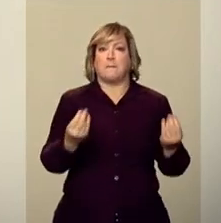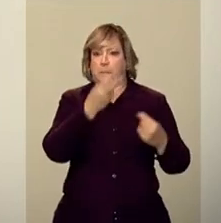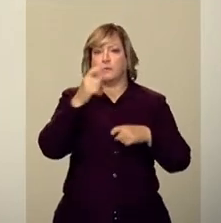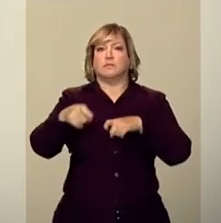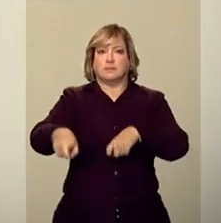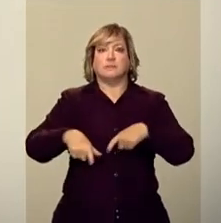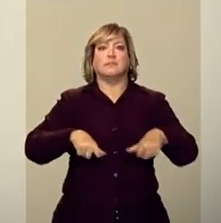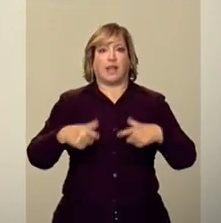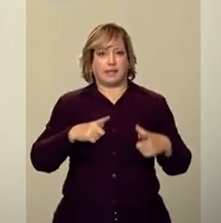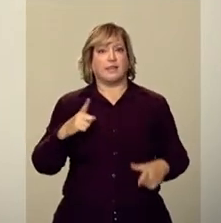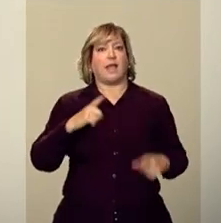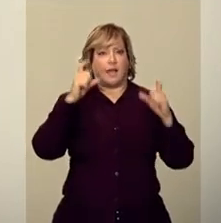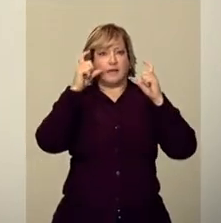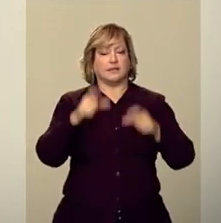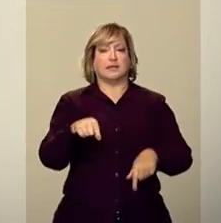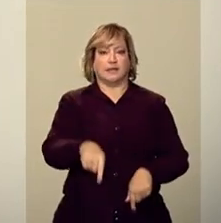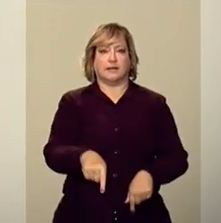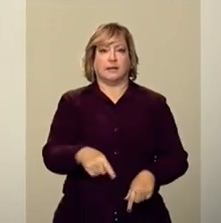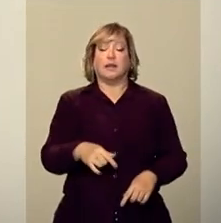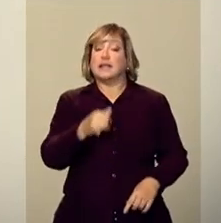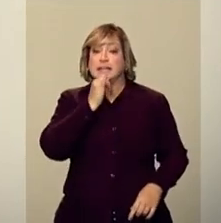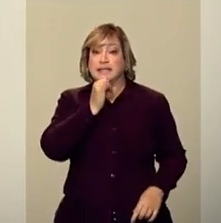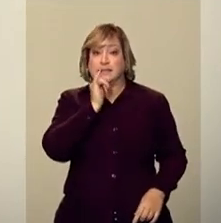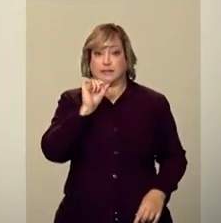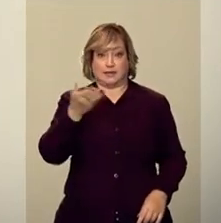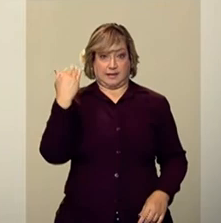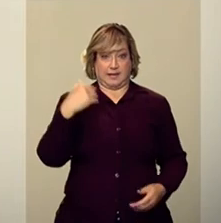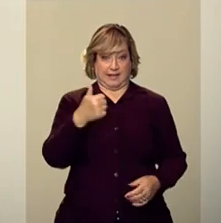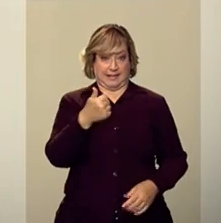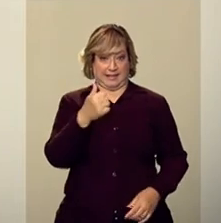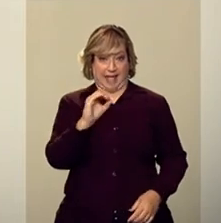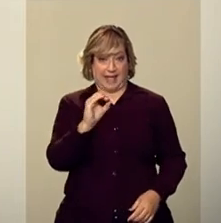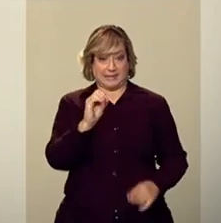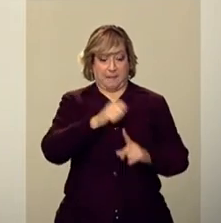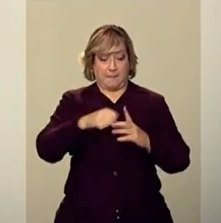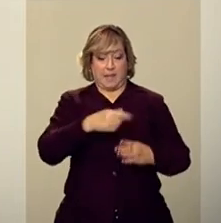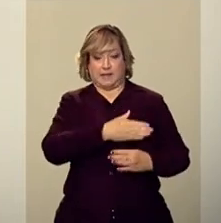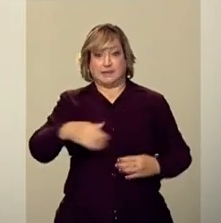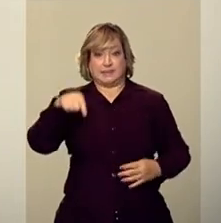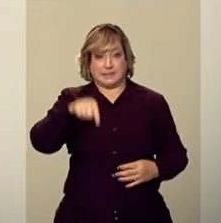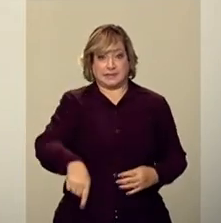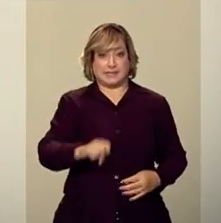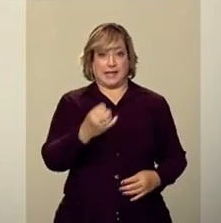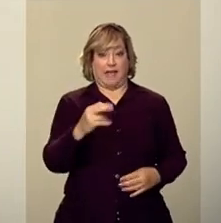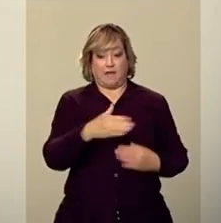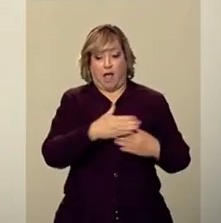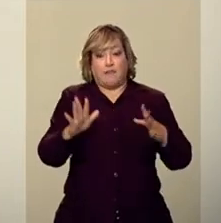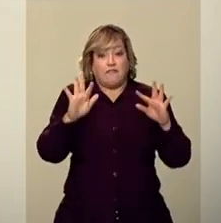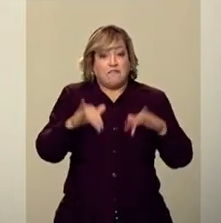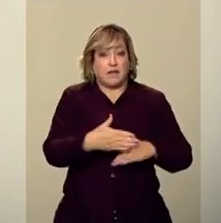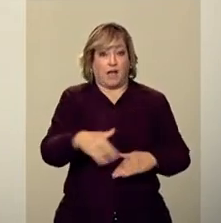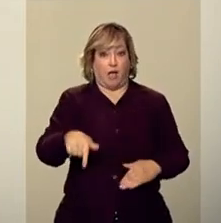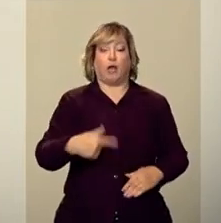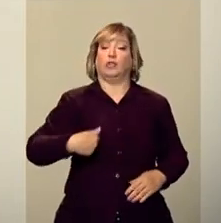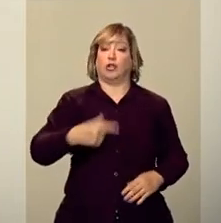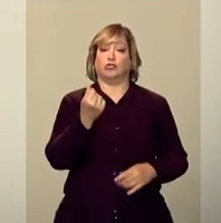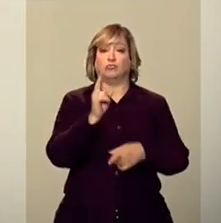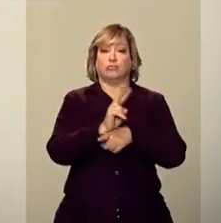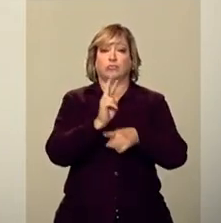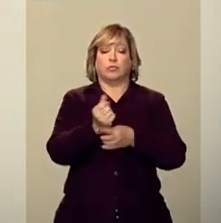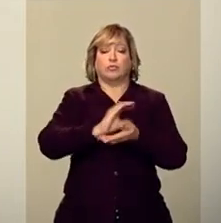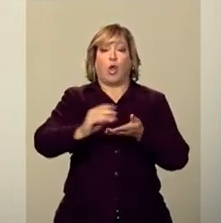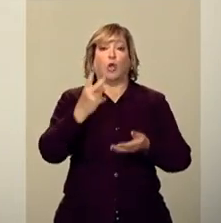produtores para você ter uma ideia Luciano nos dez meses desta safra que está terminando agora nós emprestamos